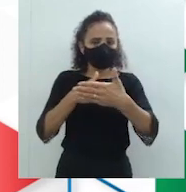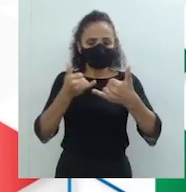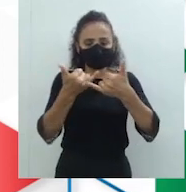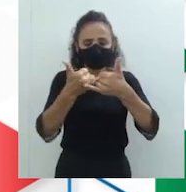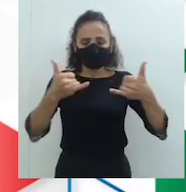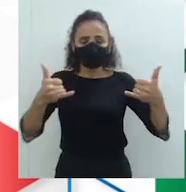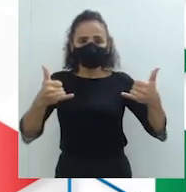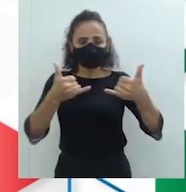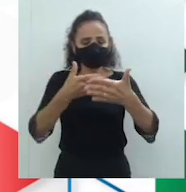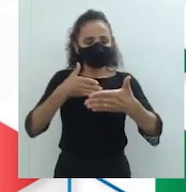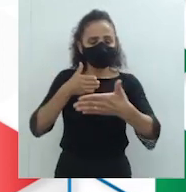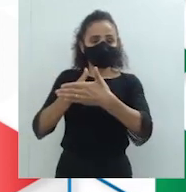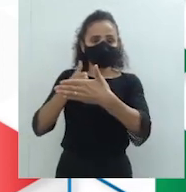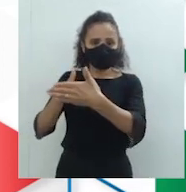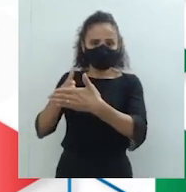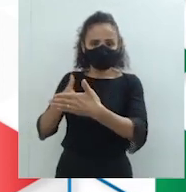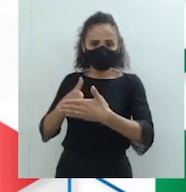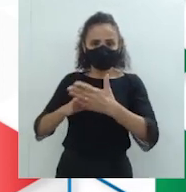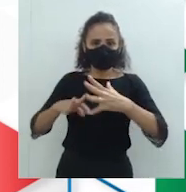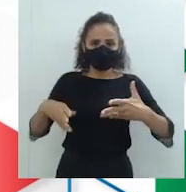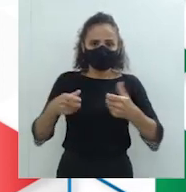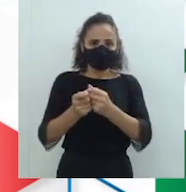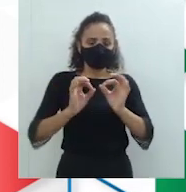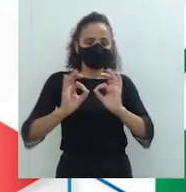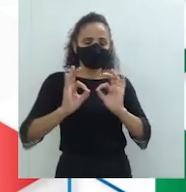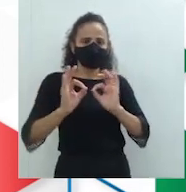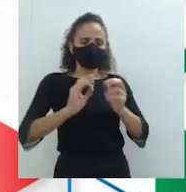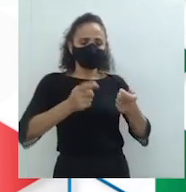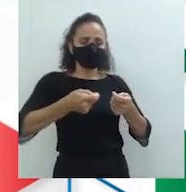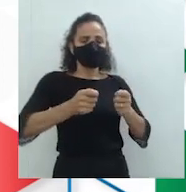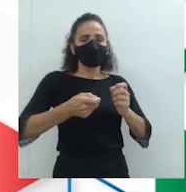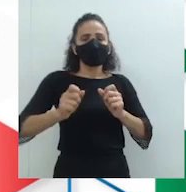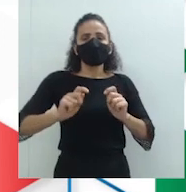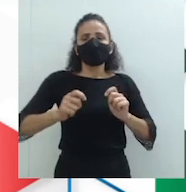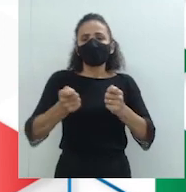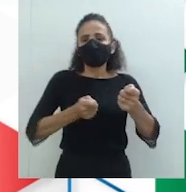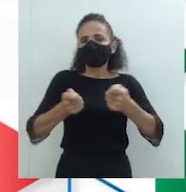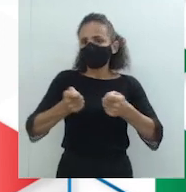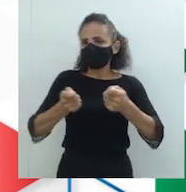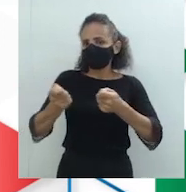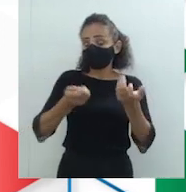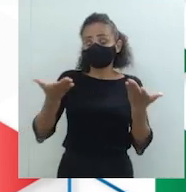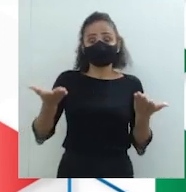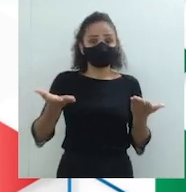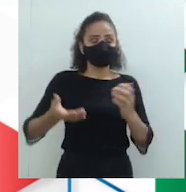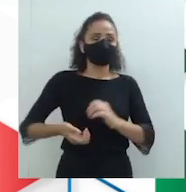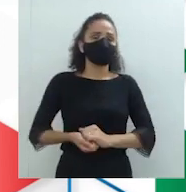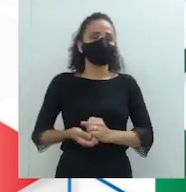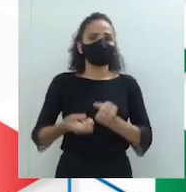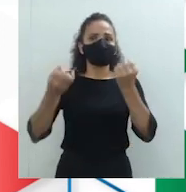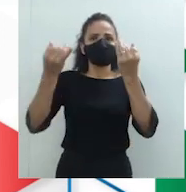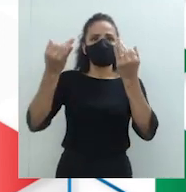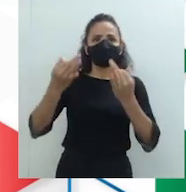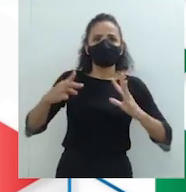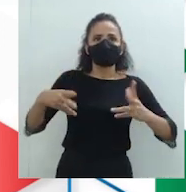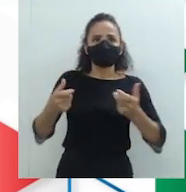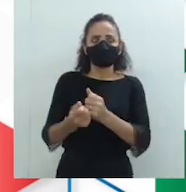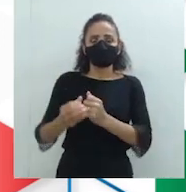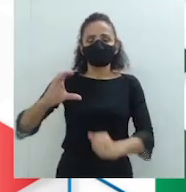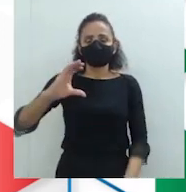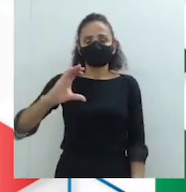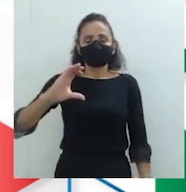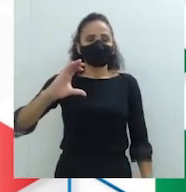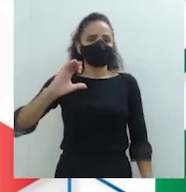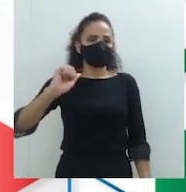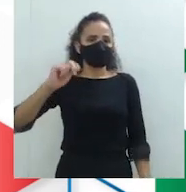elétrica através ali do controle da voltagem. Vamos falar agora dos